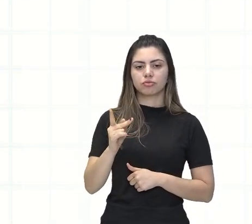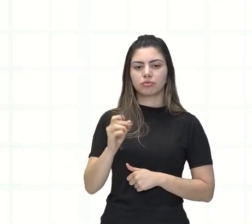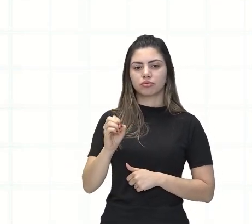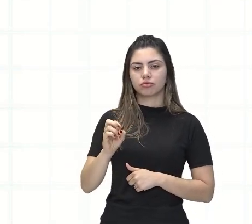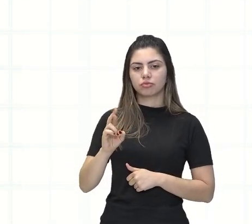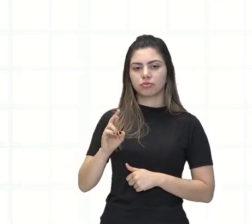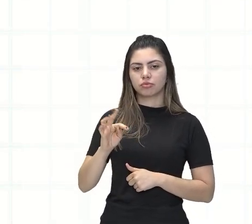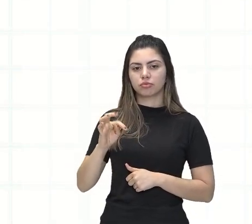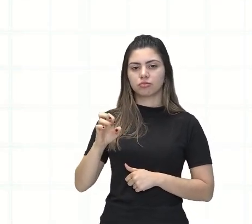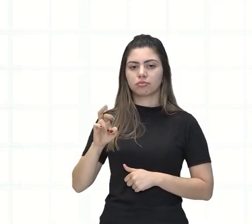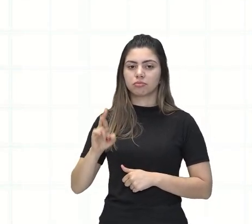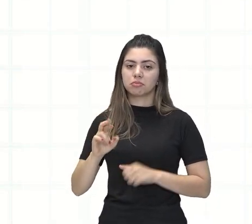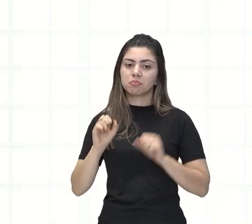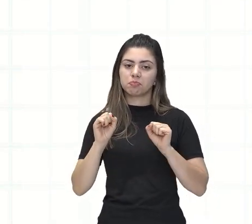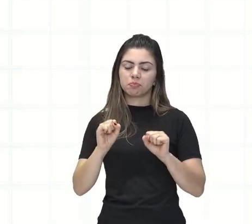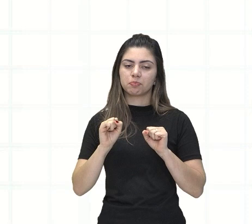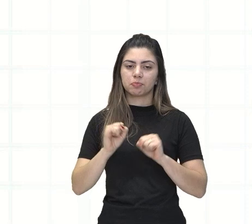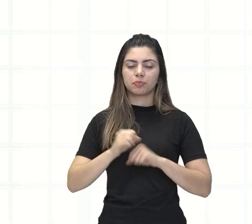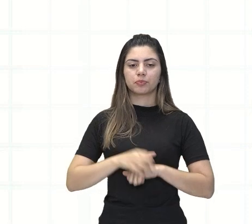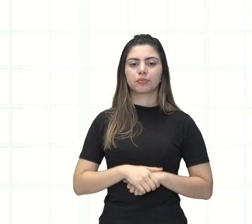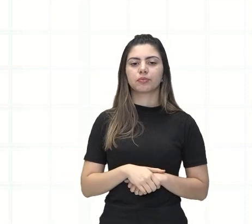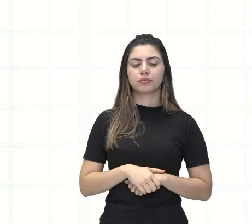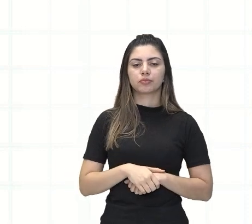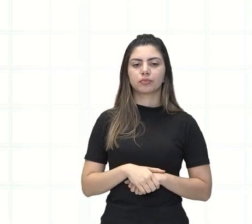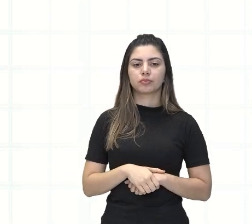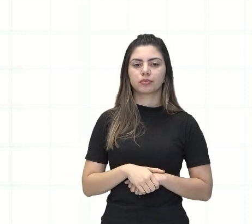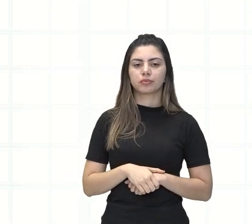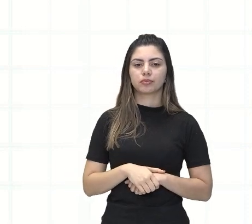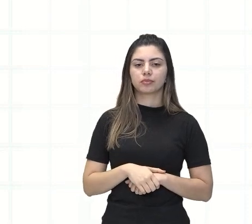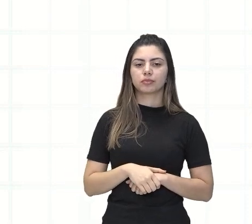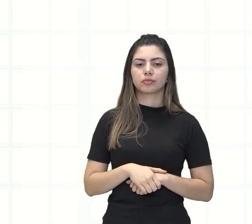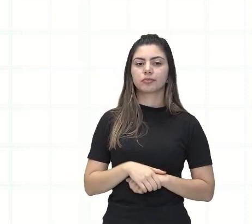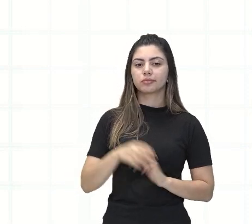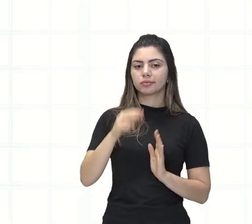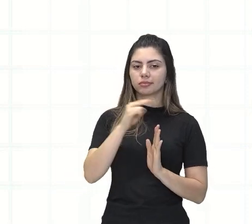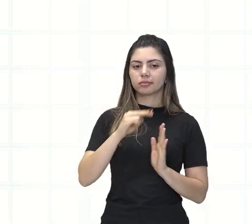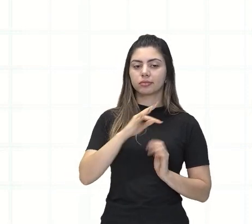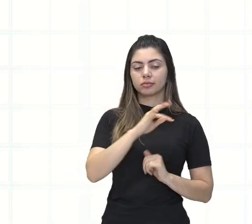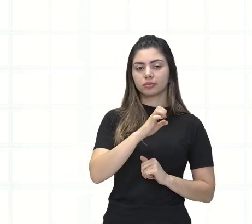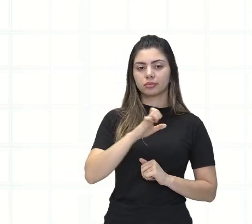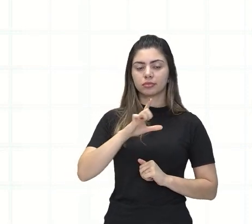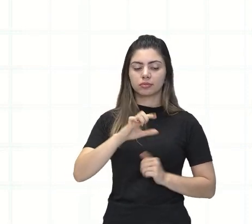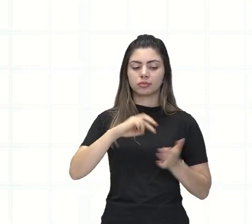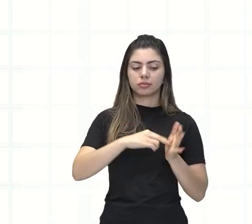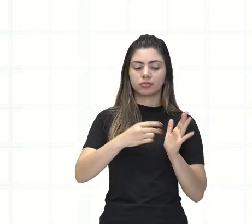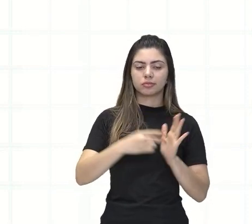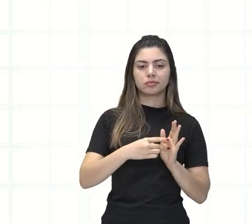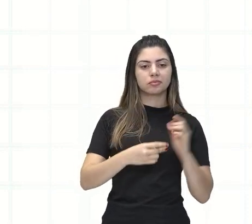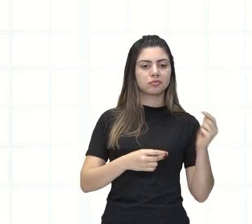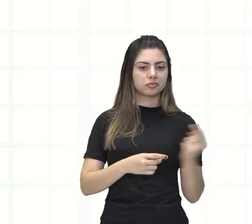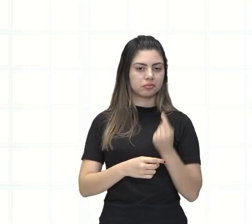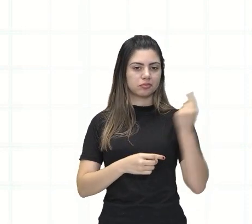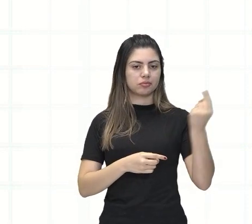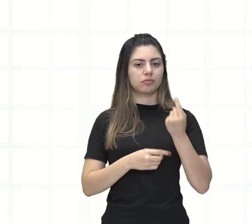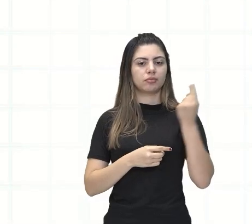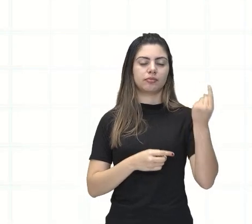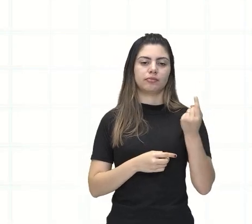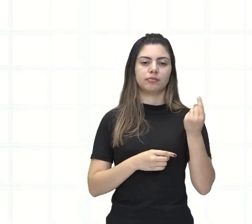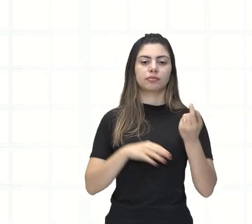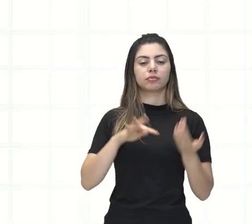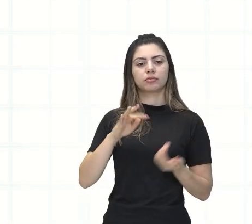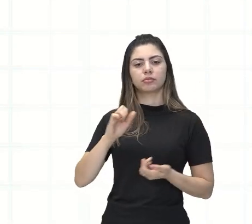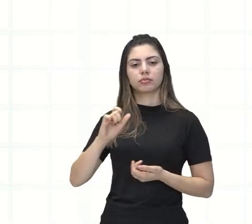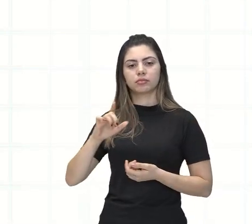Shorter. Ok? Então, tall, alto, taller, mais